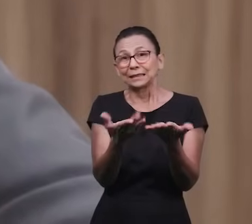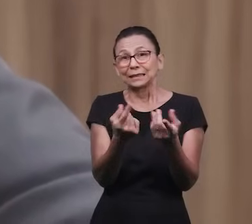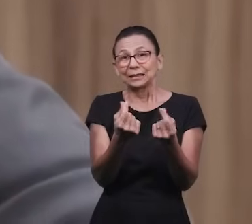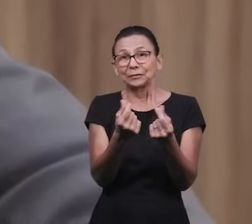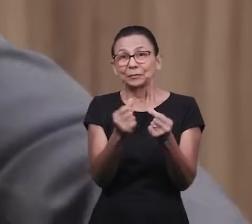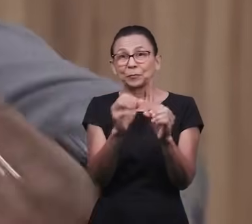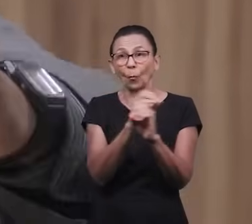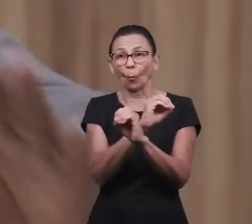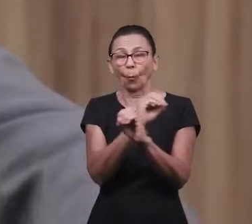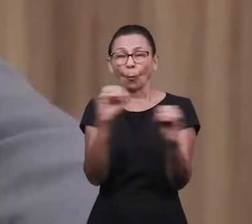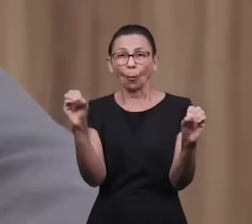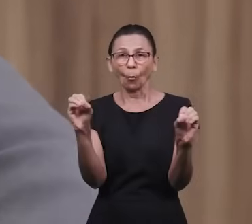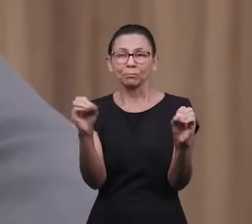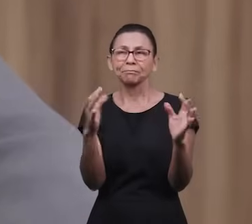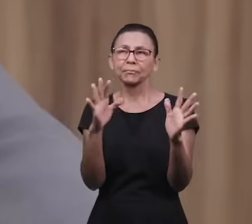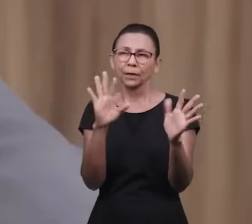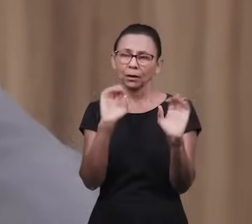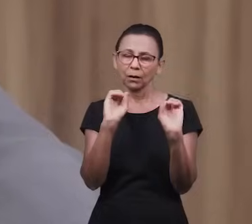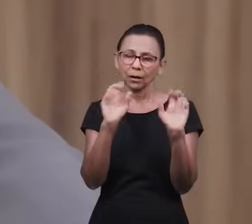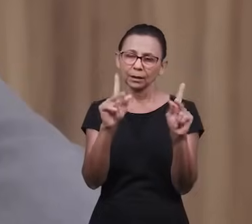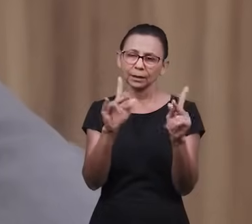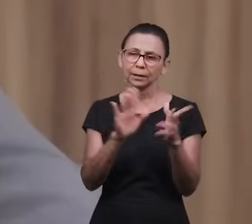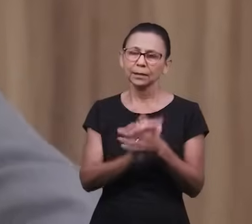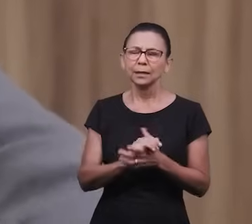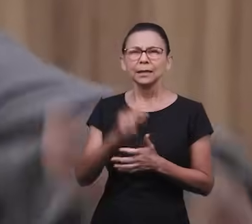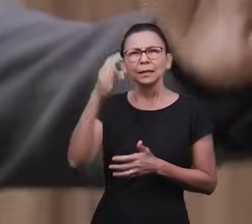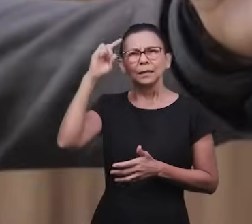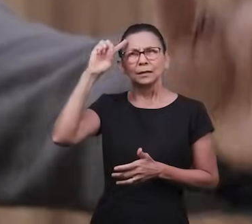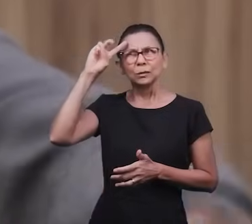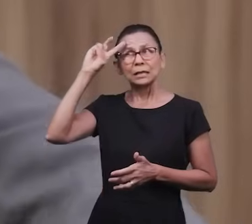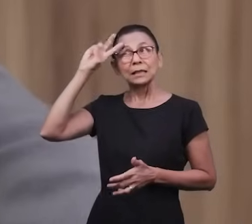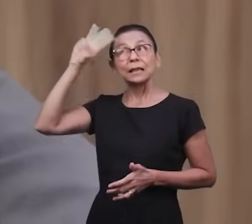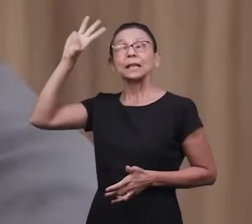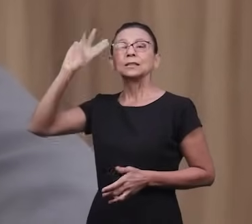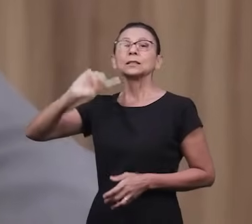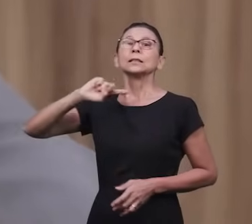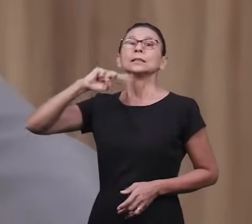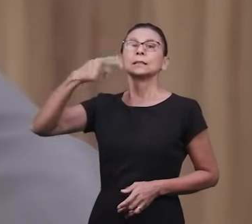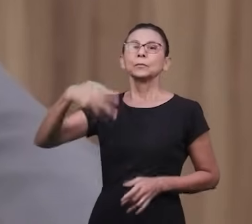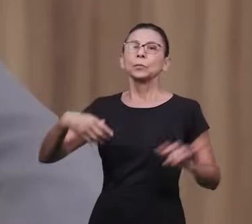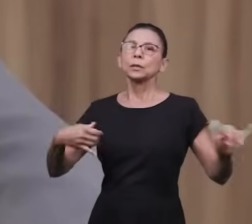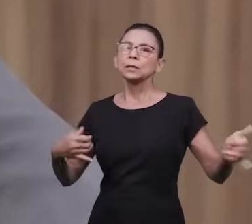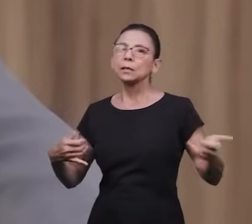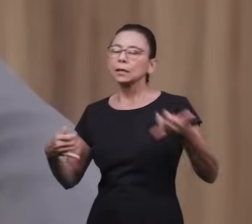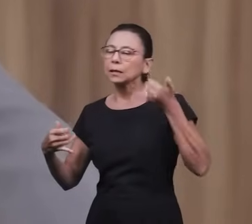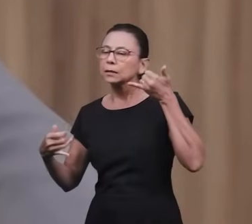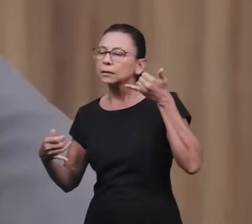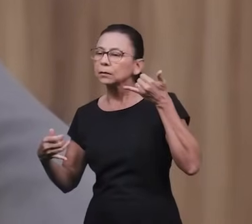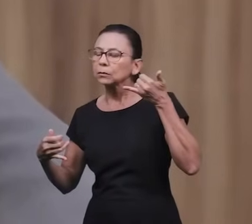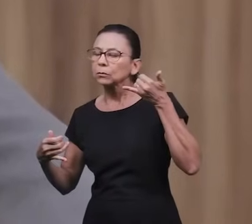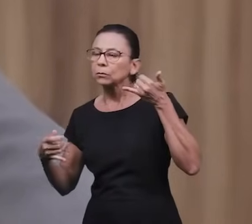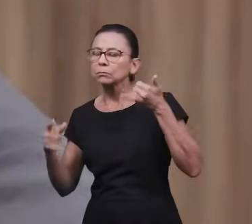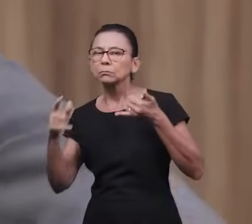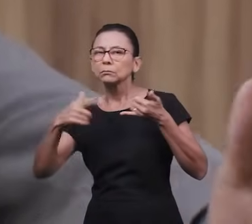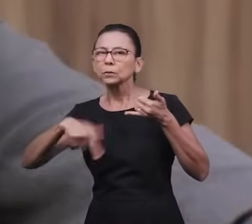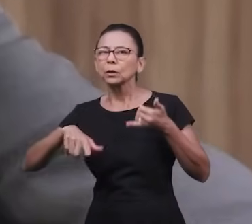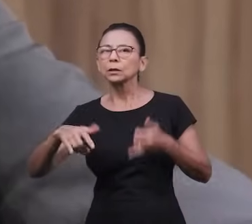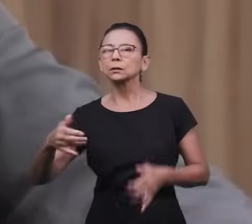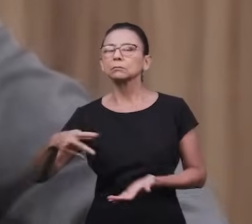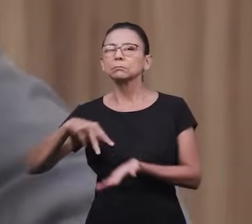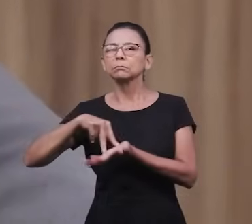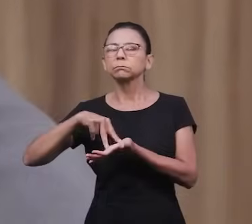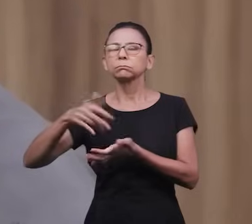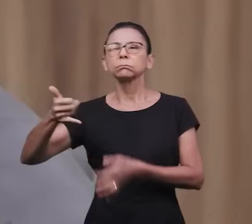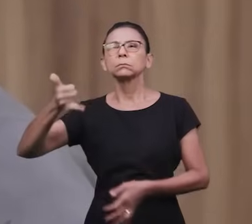Sem dinheiro, sem nada. Muito bem. 3 dias depois ela ligou novamente. E